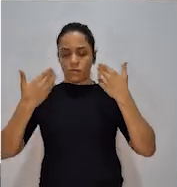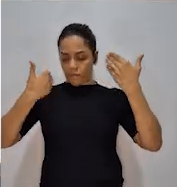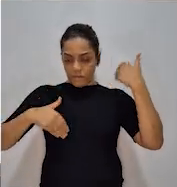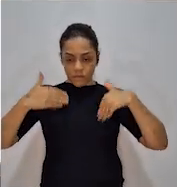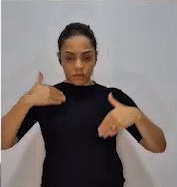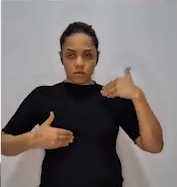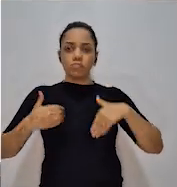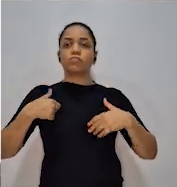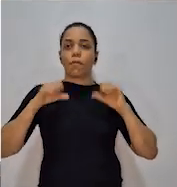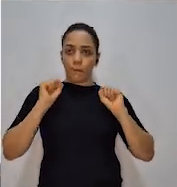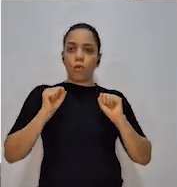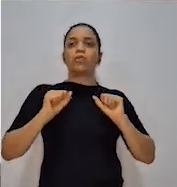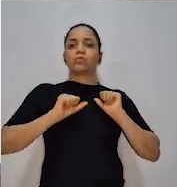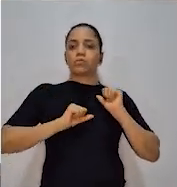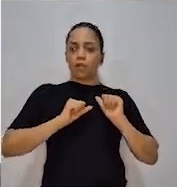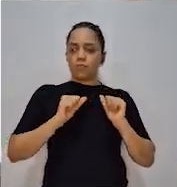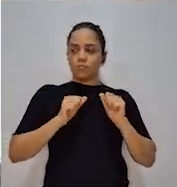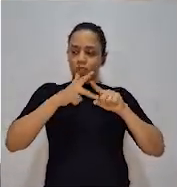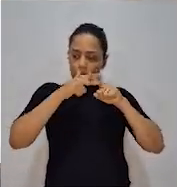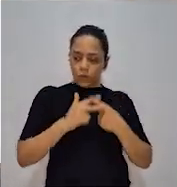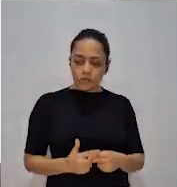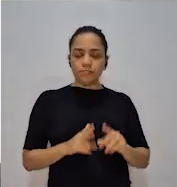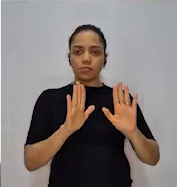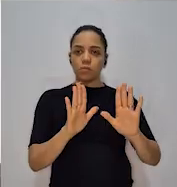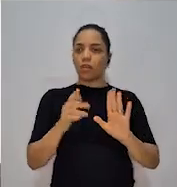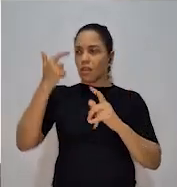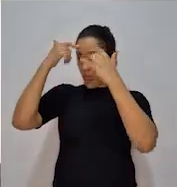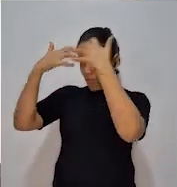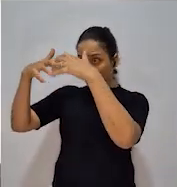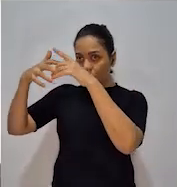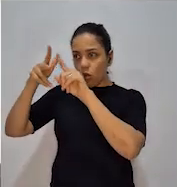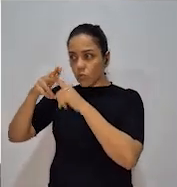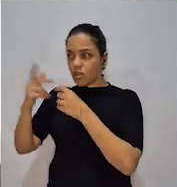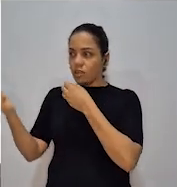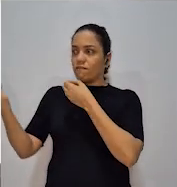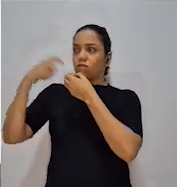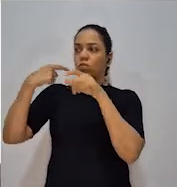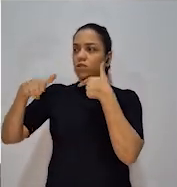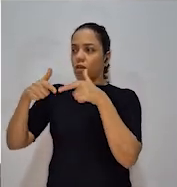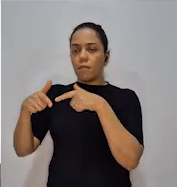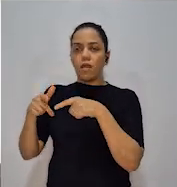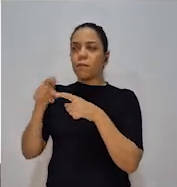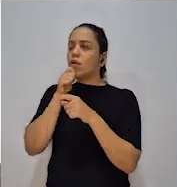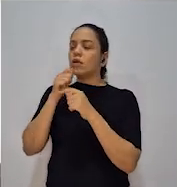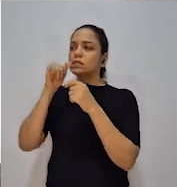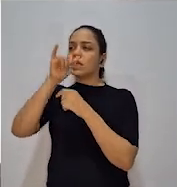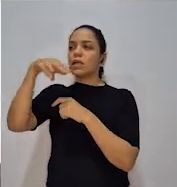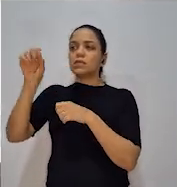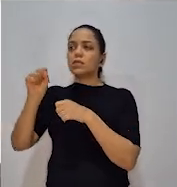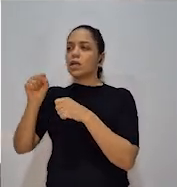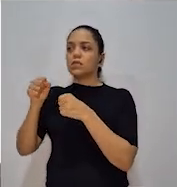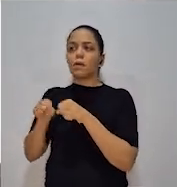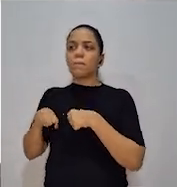gente fala de cognitivo em relação ao burnout, eles ainda não estão preparados. No meu laudo veio escrito: